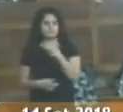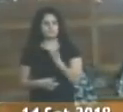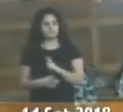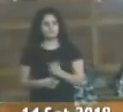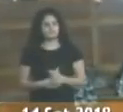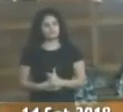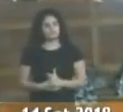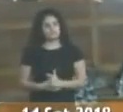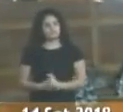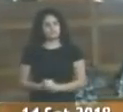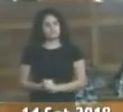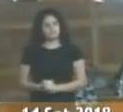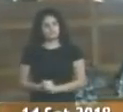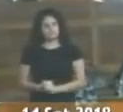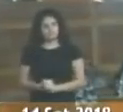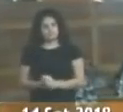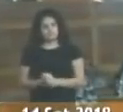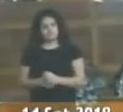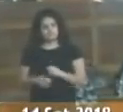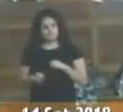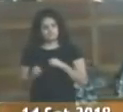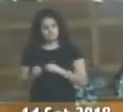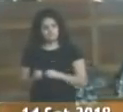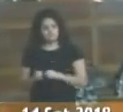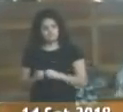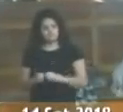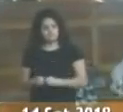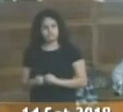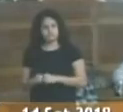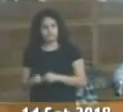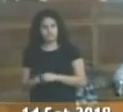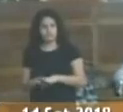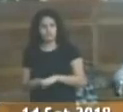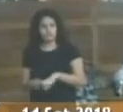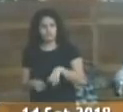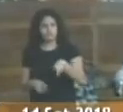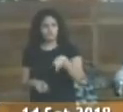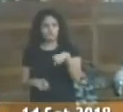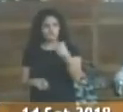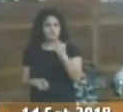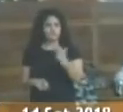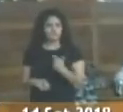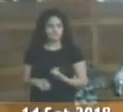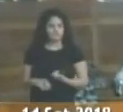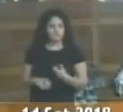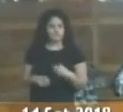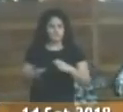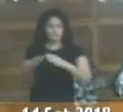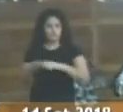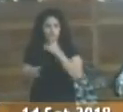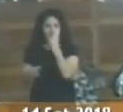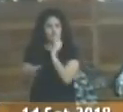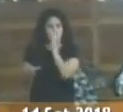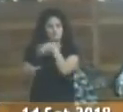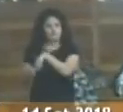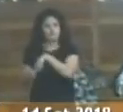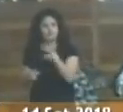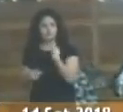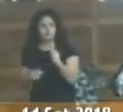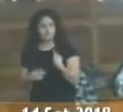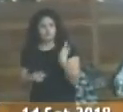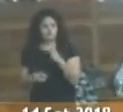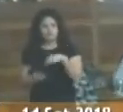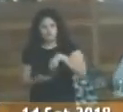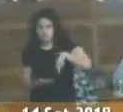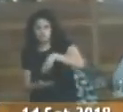também uma educação, não mostra, não tem onde você pôr o lixo. Por várias vezes a gente passa pelas trilhas catando